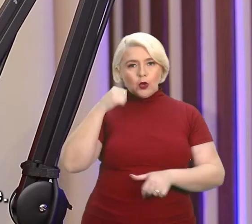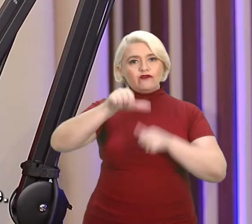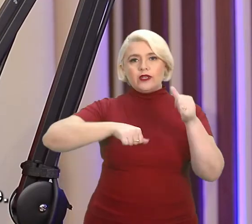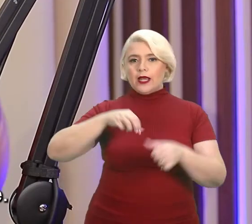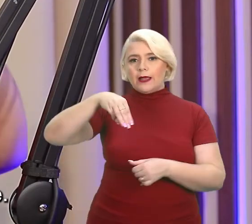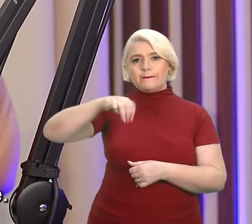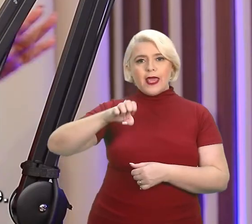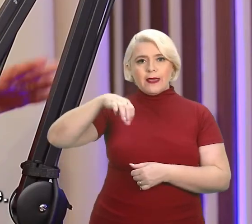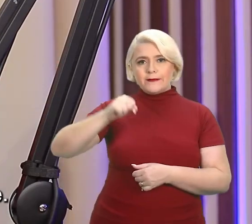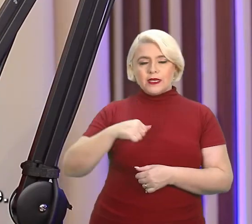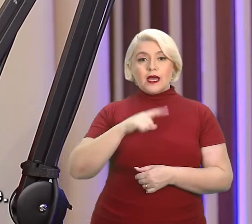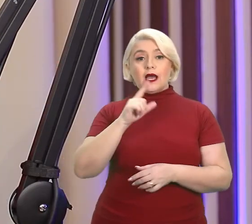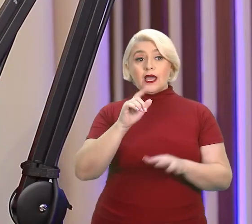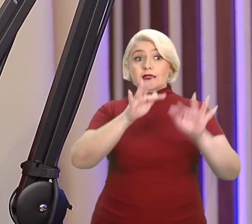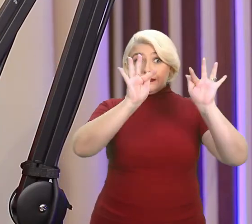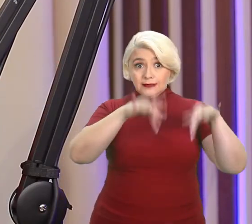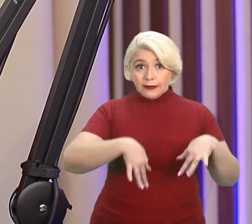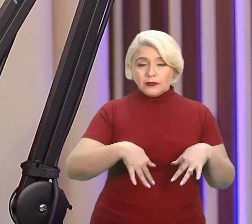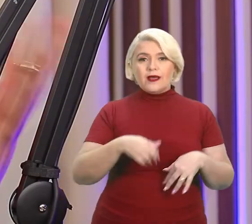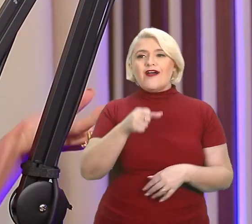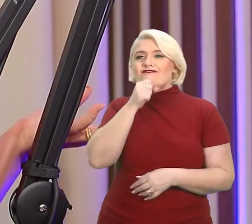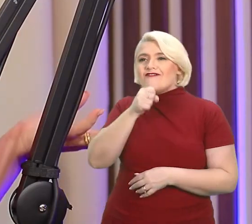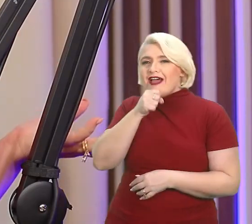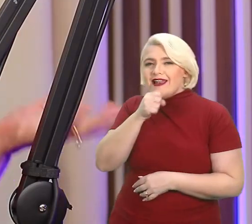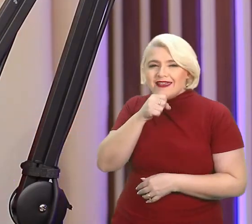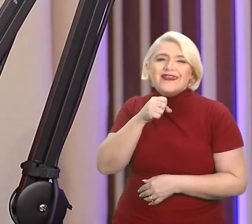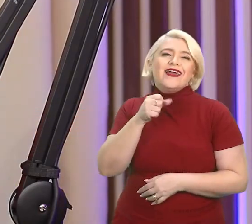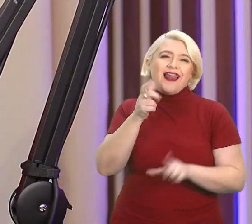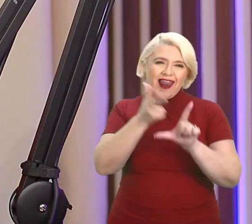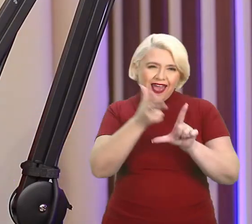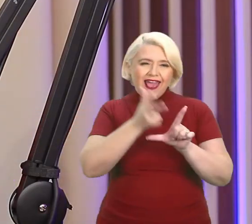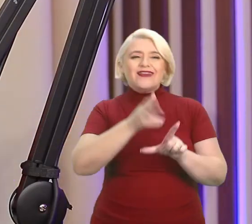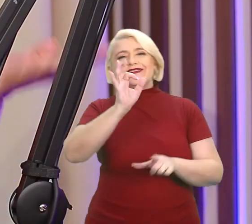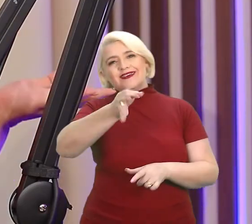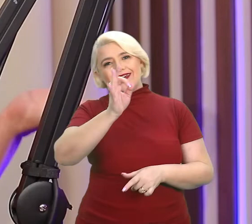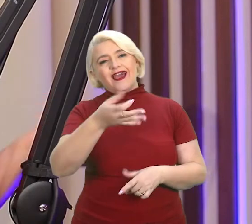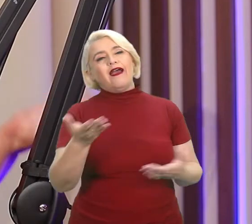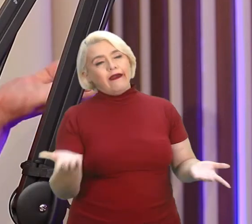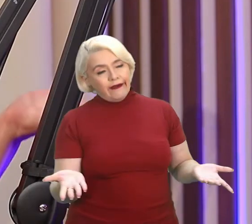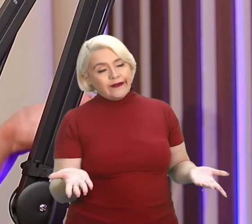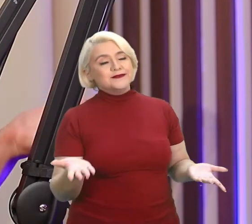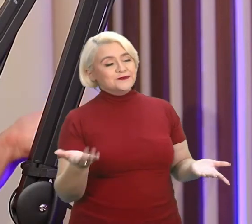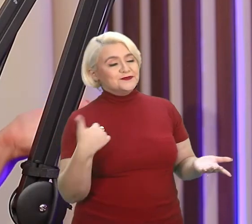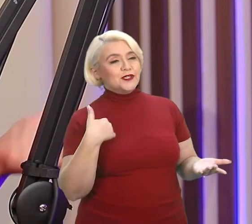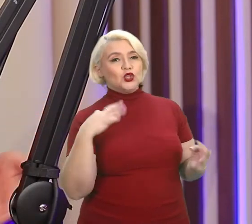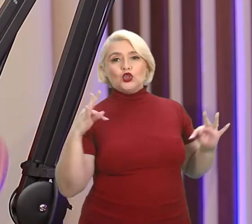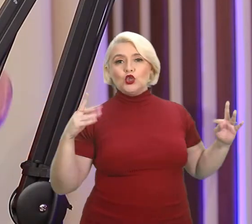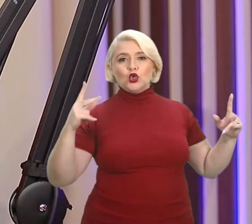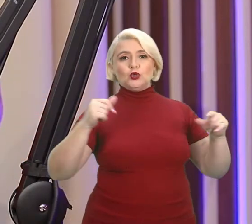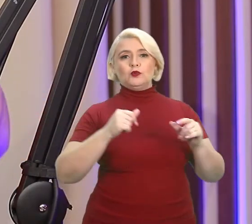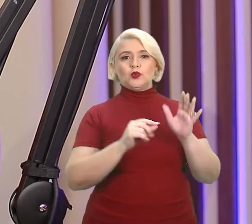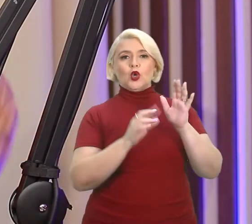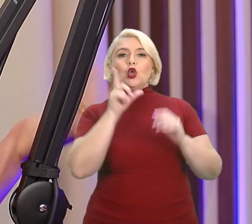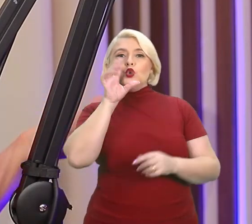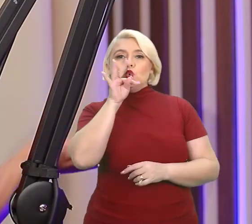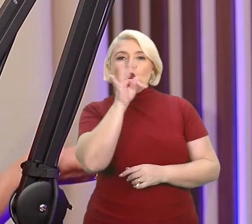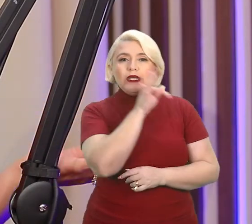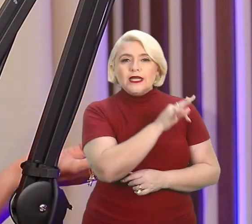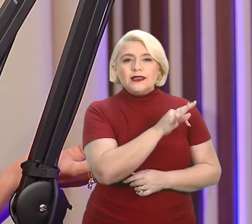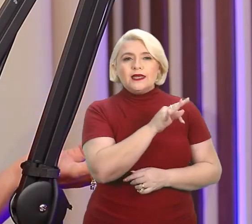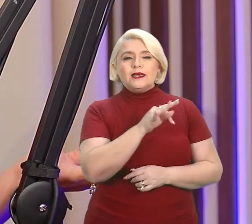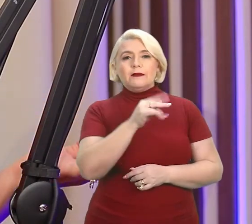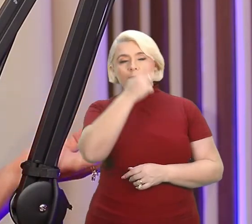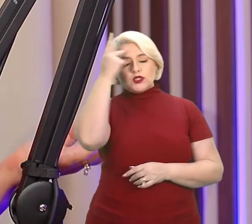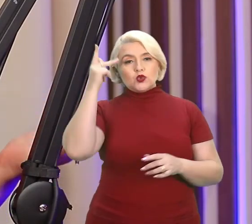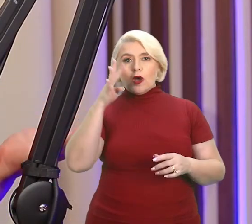hora. Na hora que eu saí, terminou. Porque aí, a velhinha da live. A velhinha da live, a senhorinha da live lá, todo mundo no Twitter. Foi a live